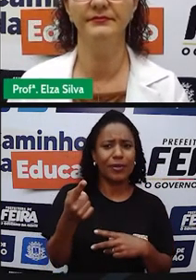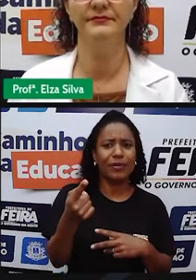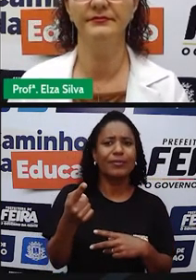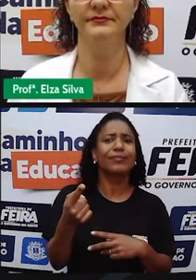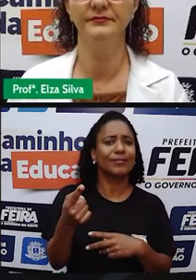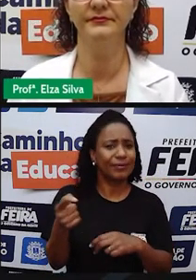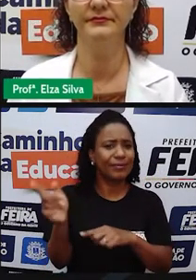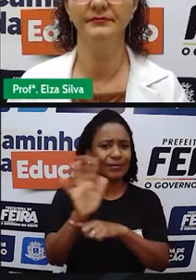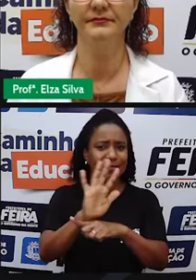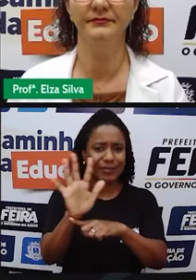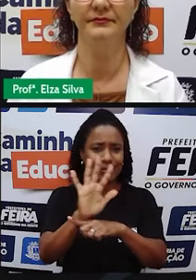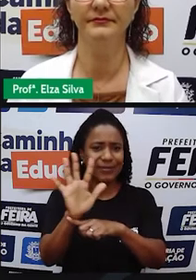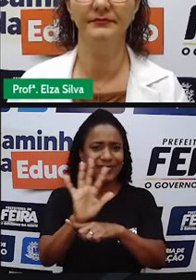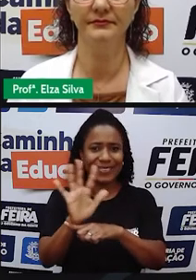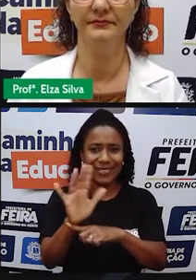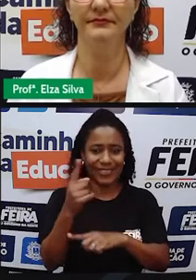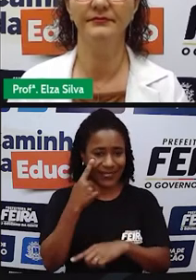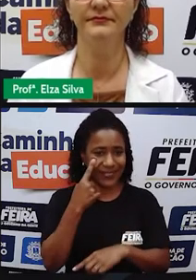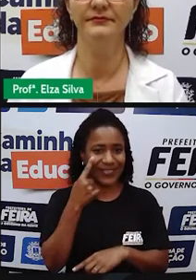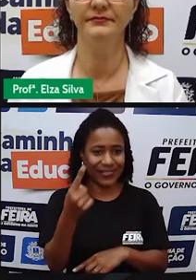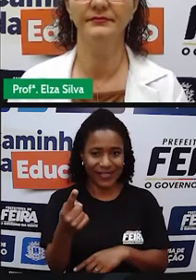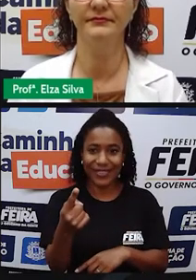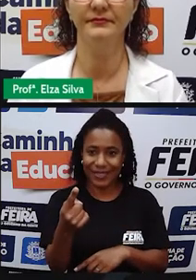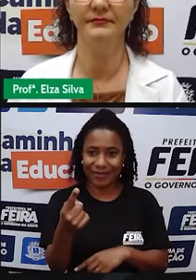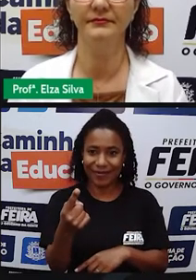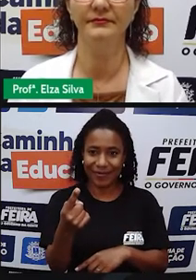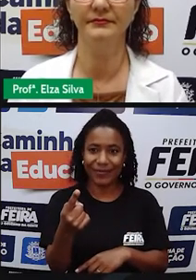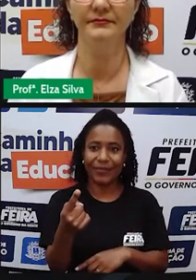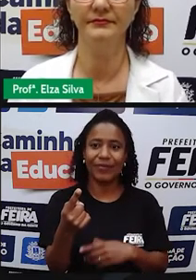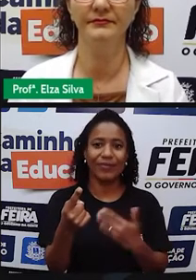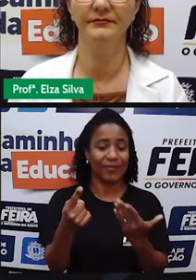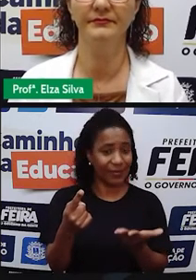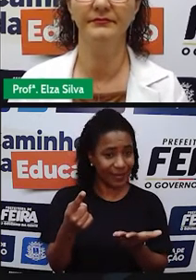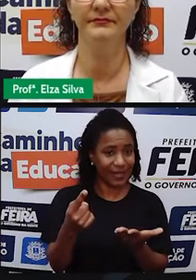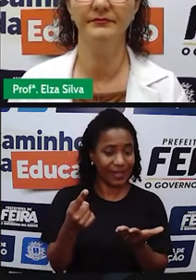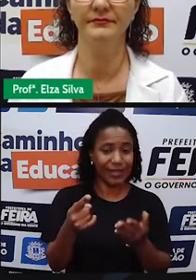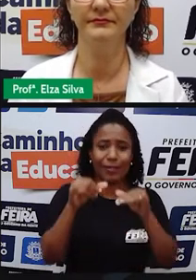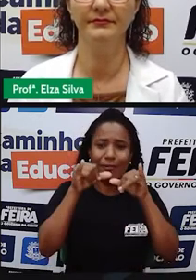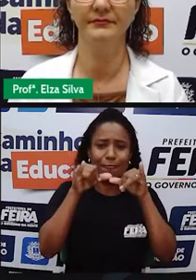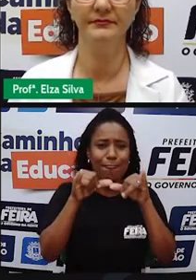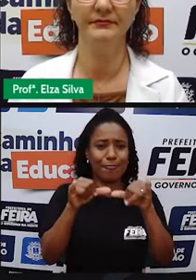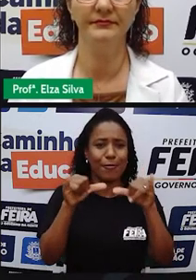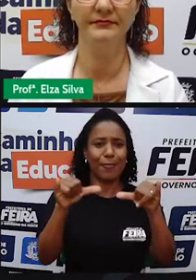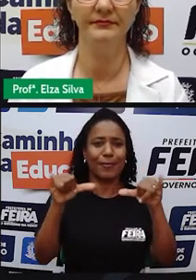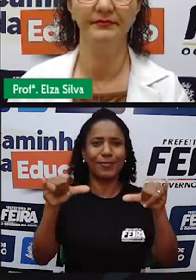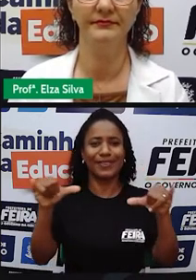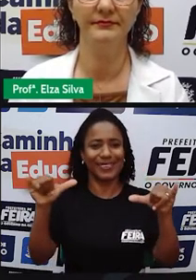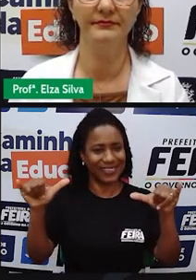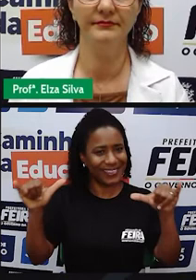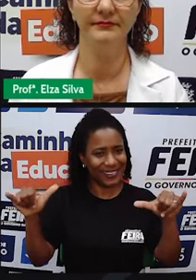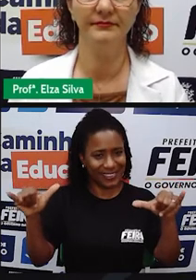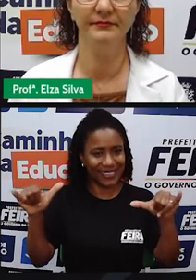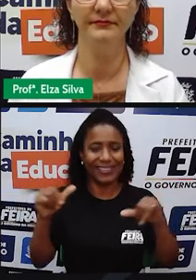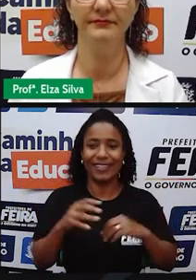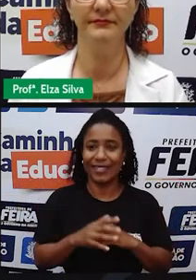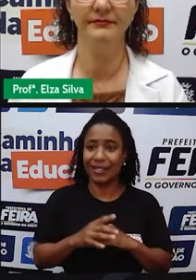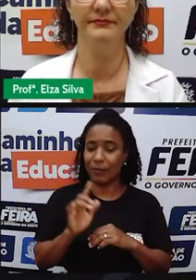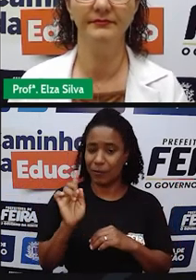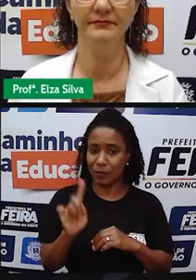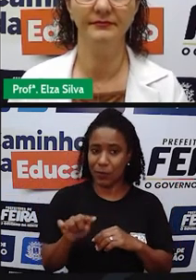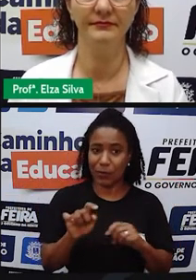uma advertising, uma ad, ou então uma propaganda. Vocês depois vão poder